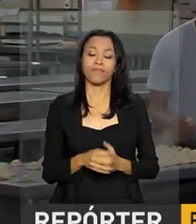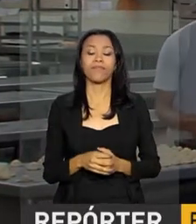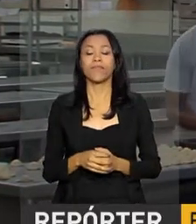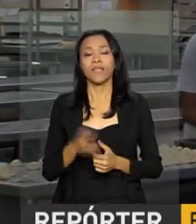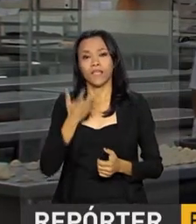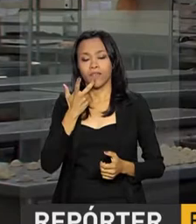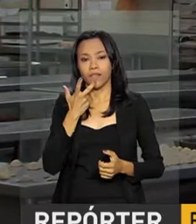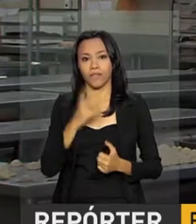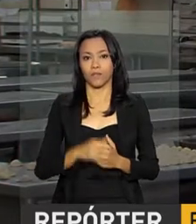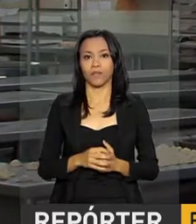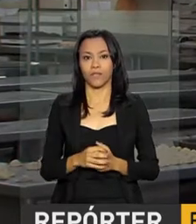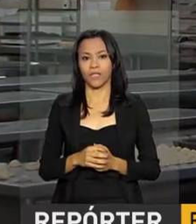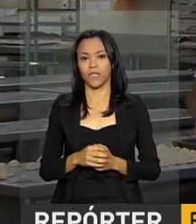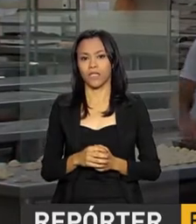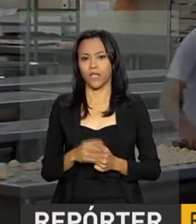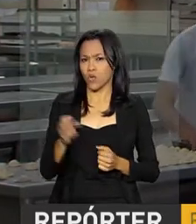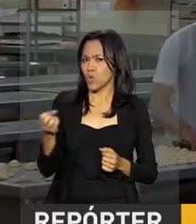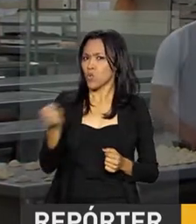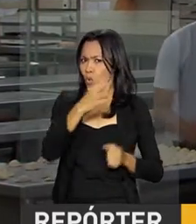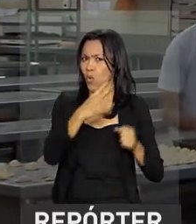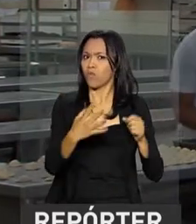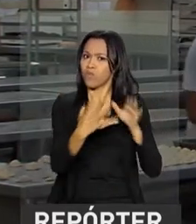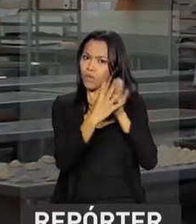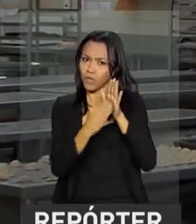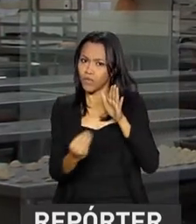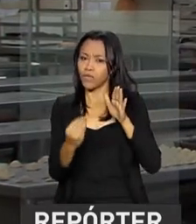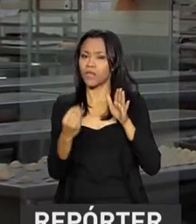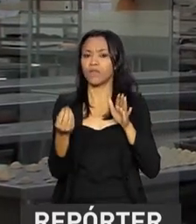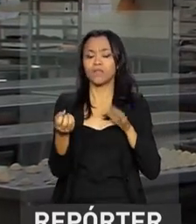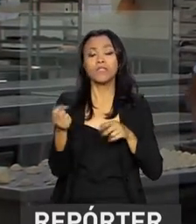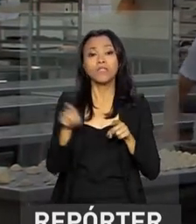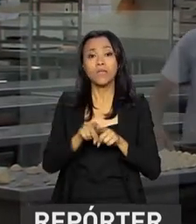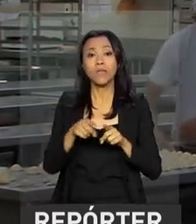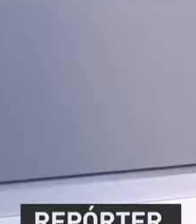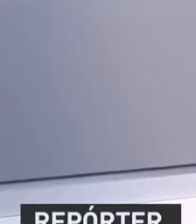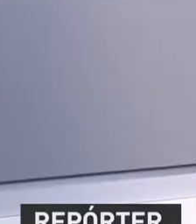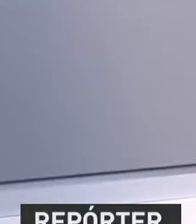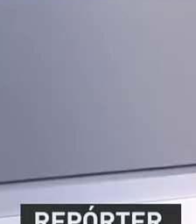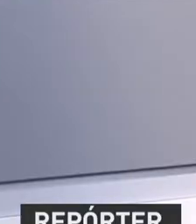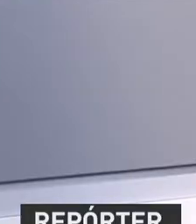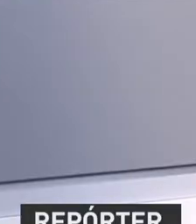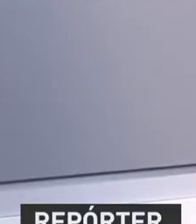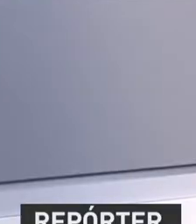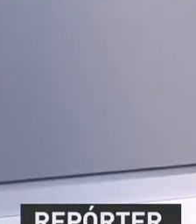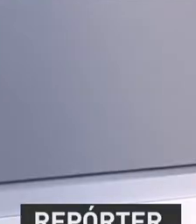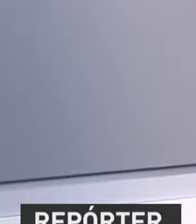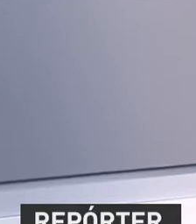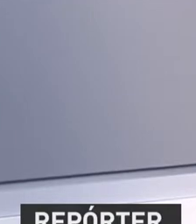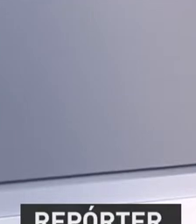eu ter talvez um novo modelo de negócio e novos serviços para oferecer para os meus clientes.